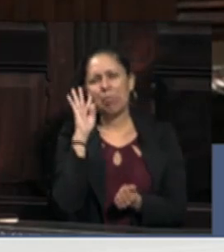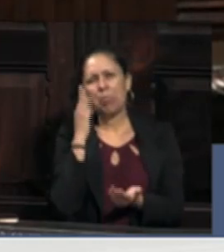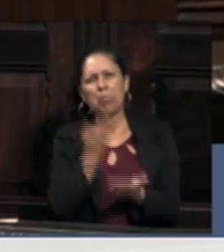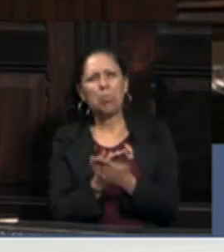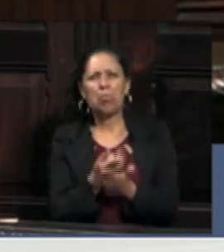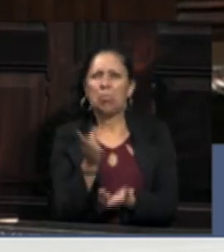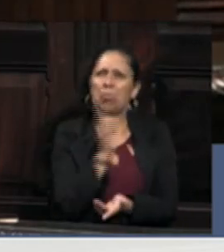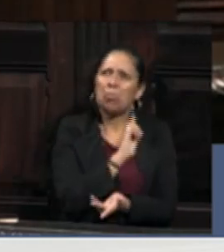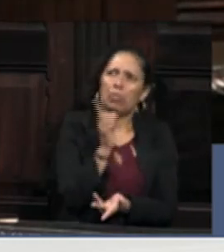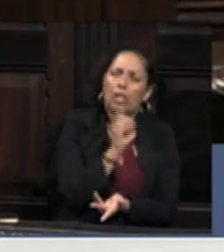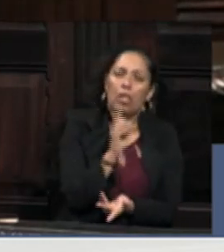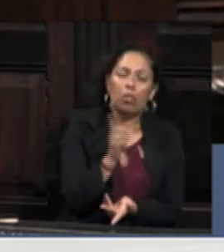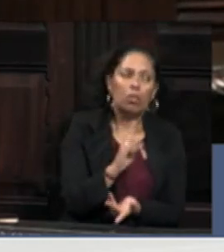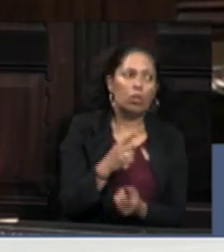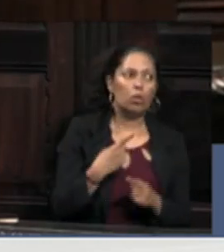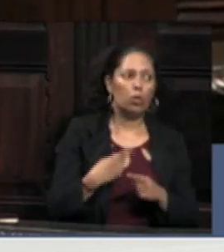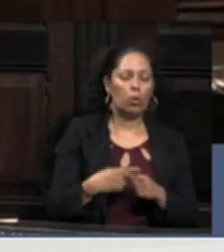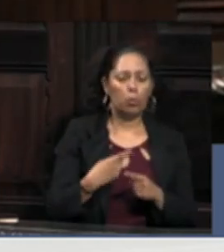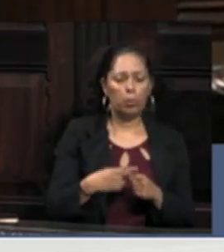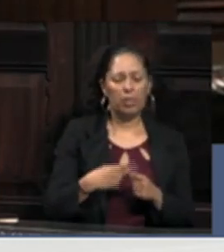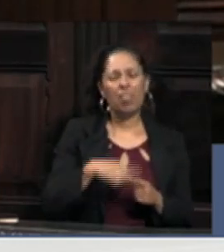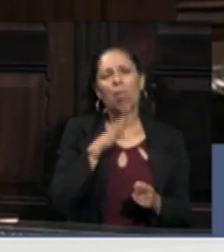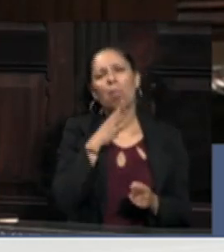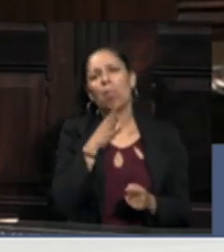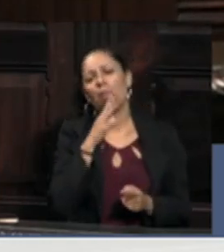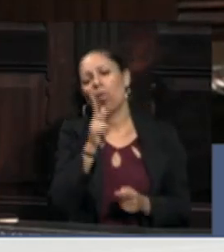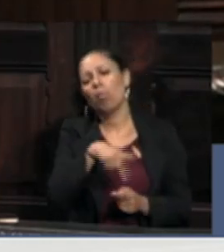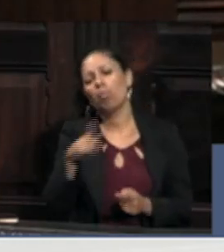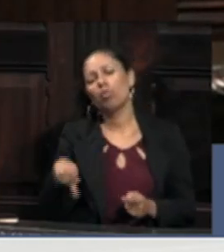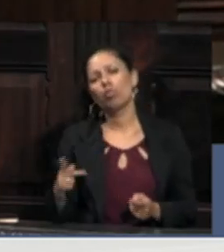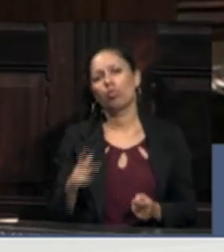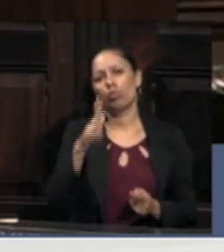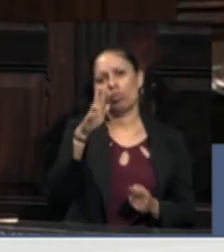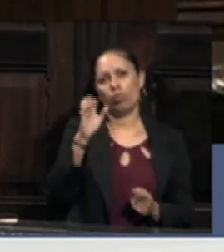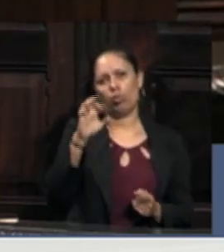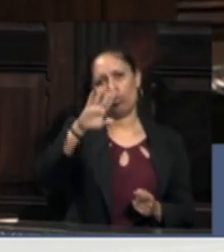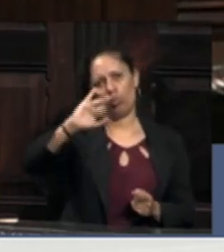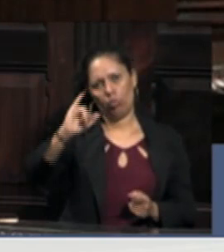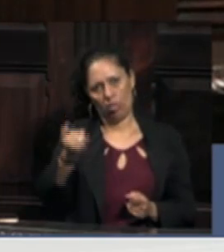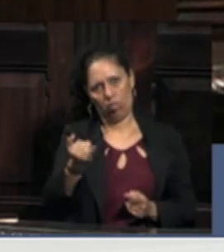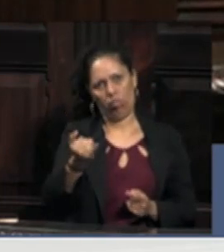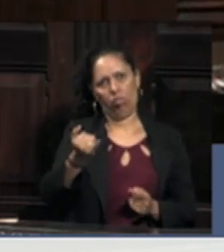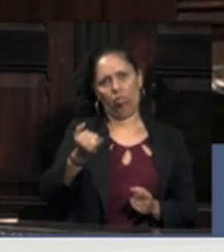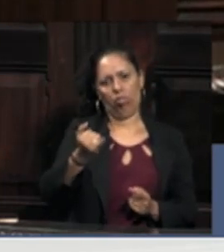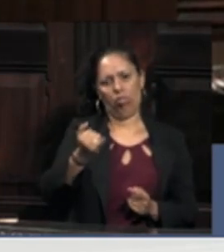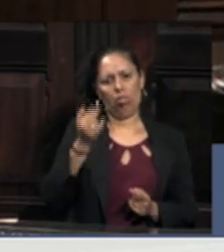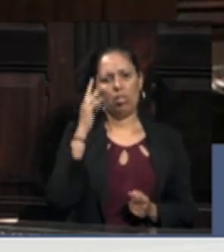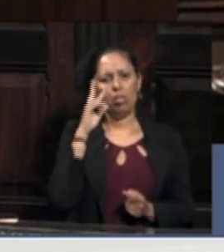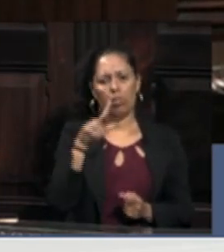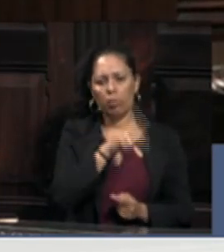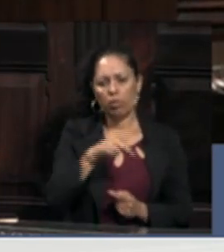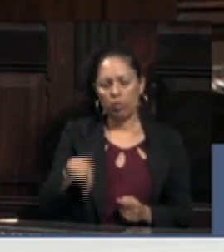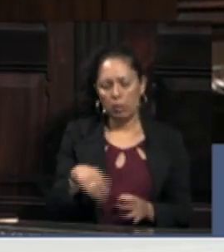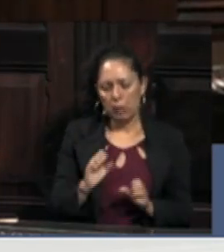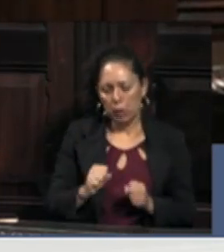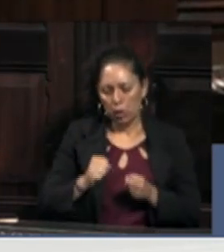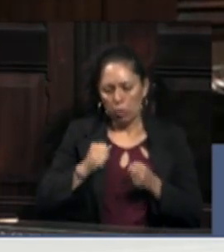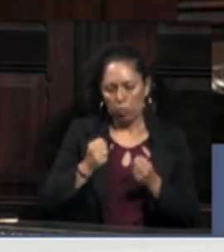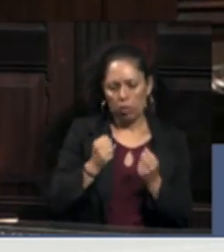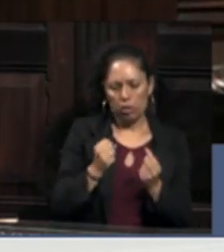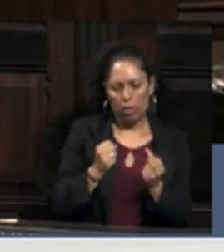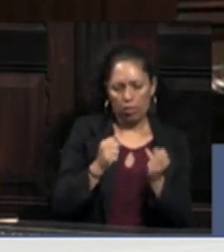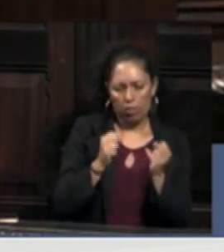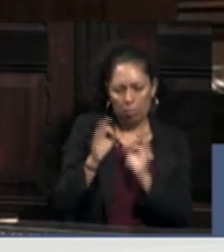os professores da UERJ há muito tempo têm um incentivo à pesquisa chamado Prociência, professores que têm